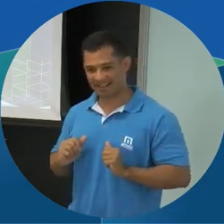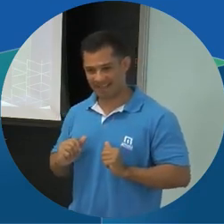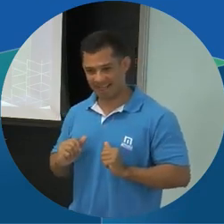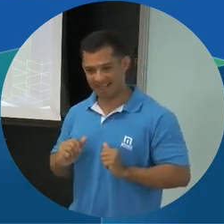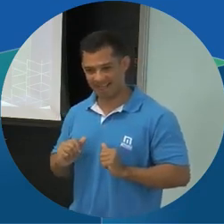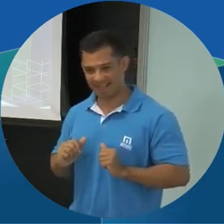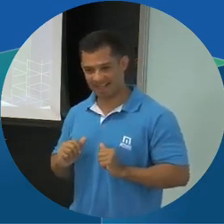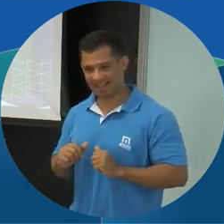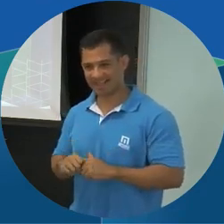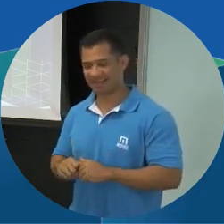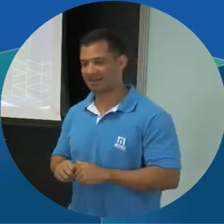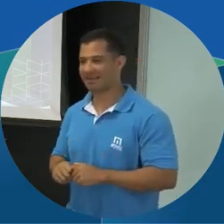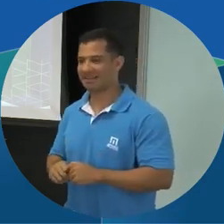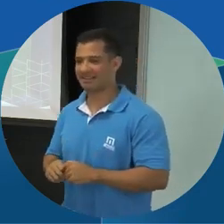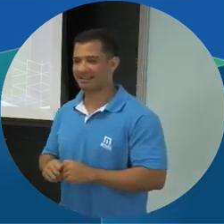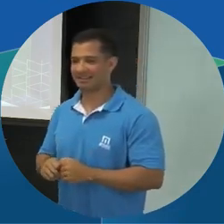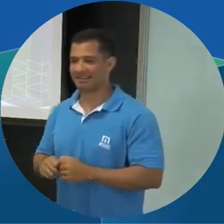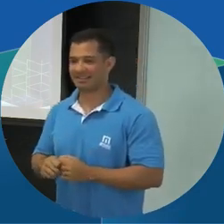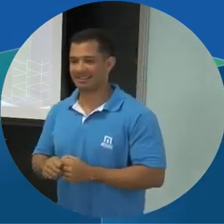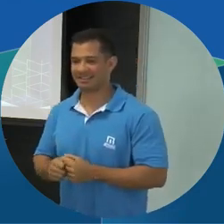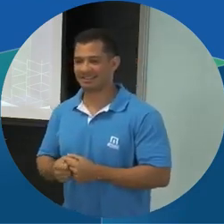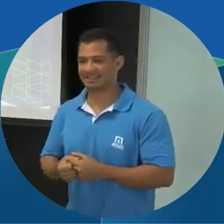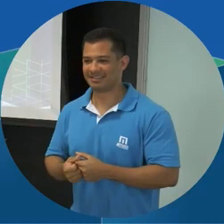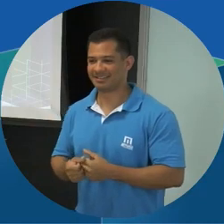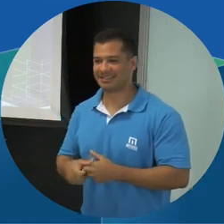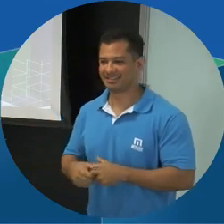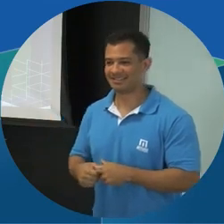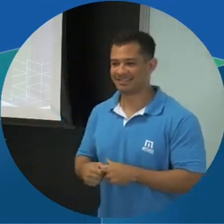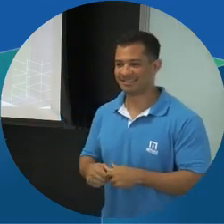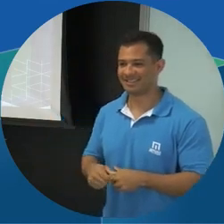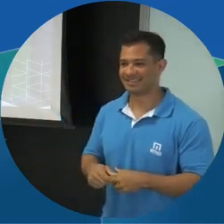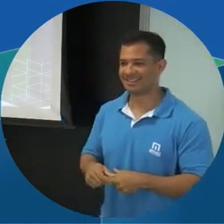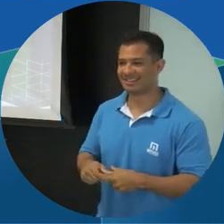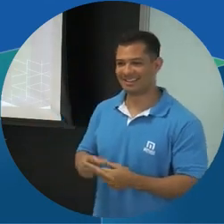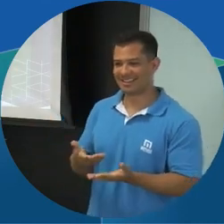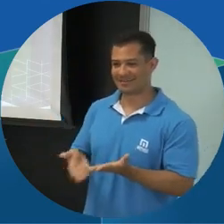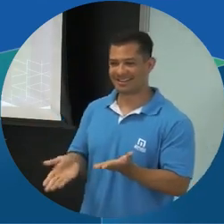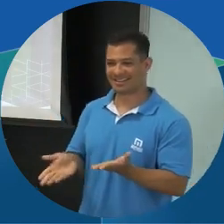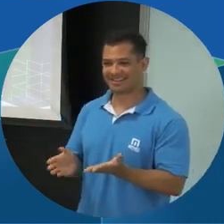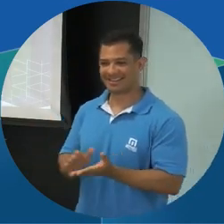melhor preparação da sua superfície para fazer a sua manutenção.